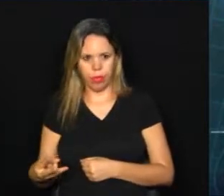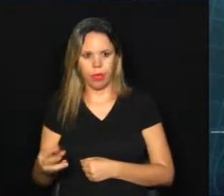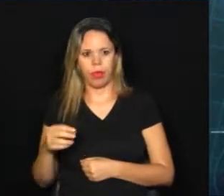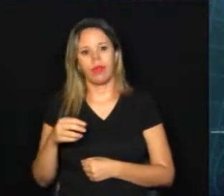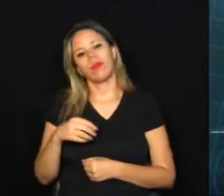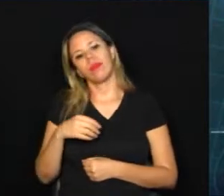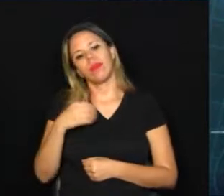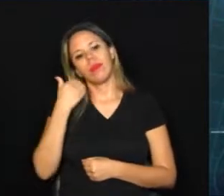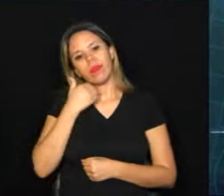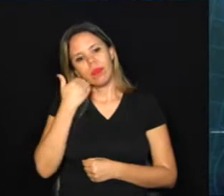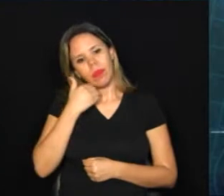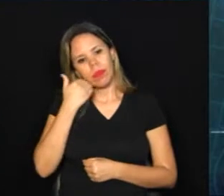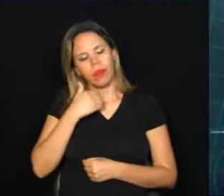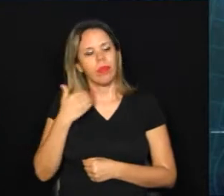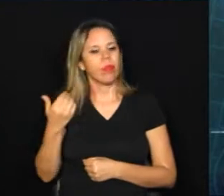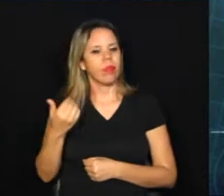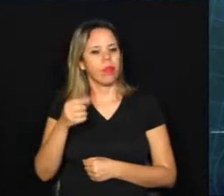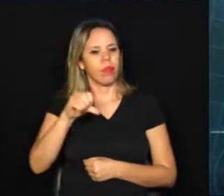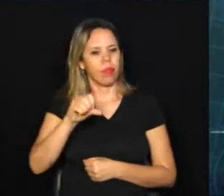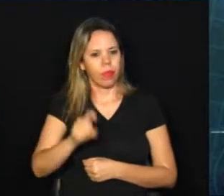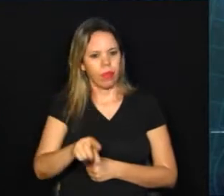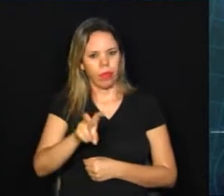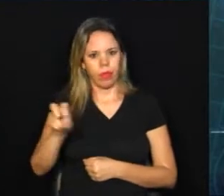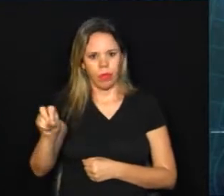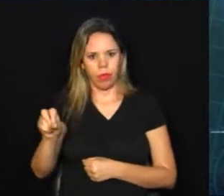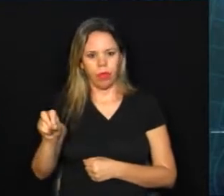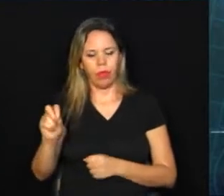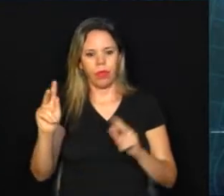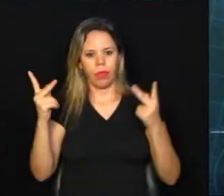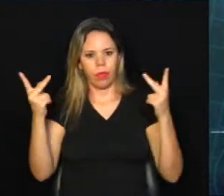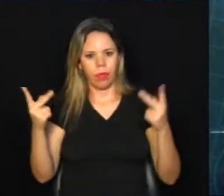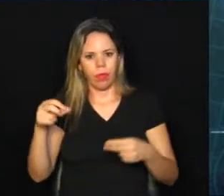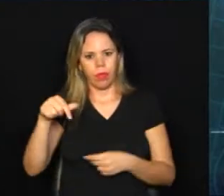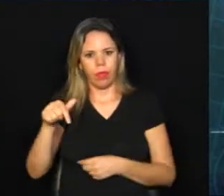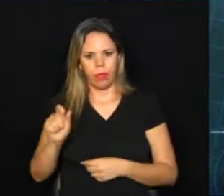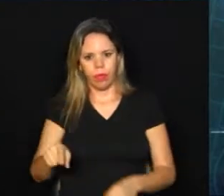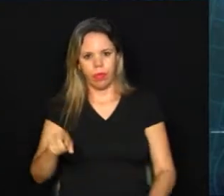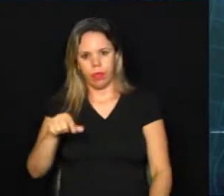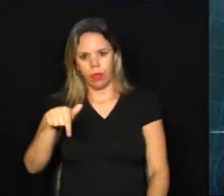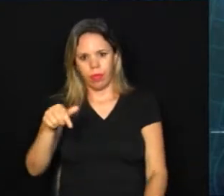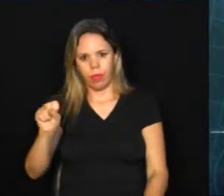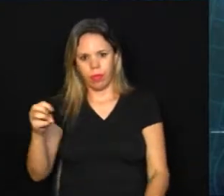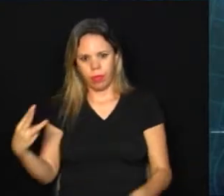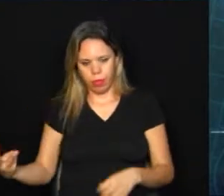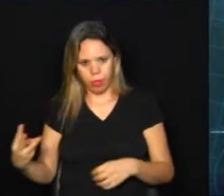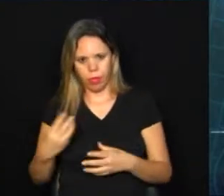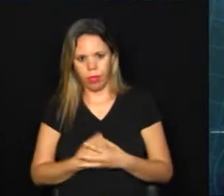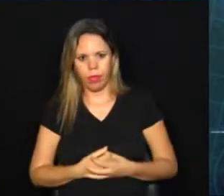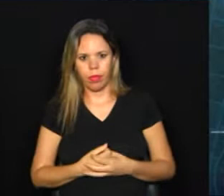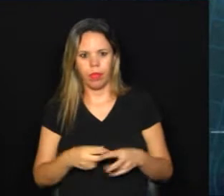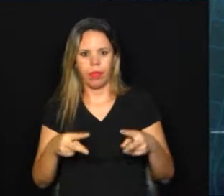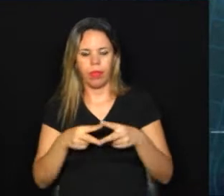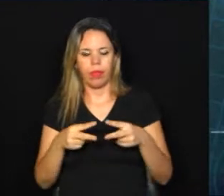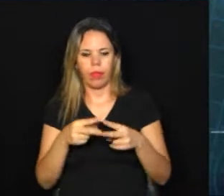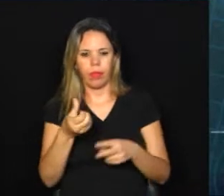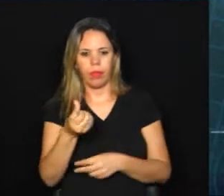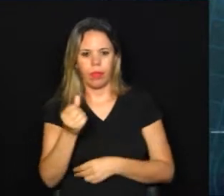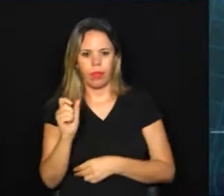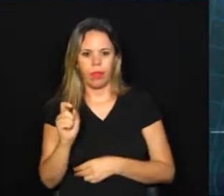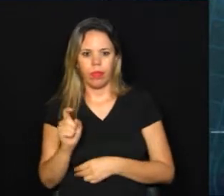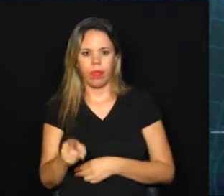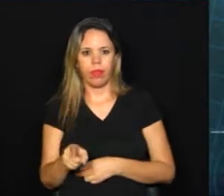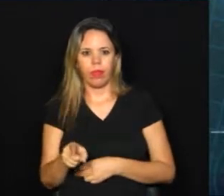9.773, Santa Bárbara do Oeste 9.500, Hortolândia 7.783, Paulínia